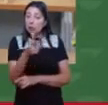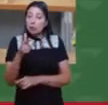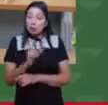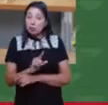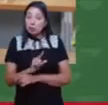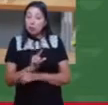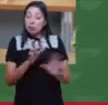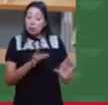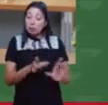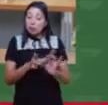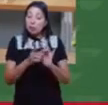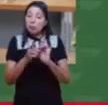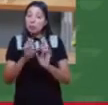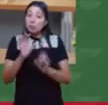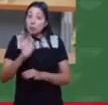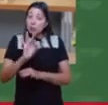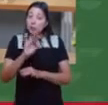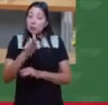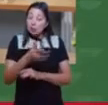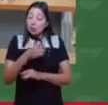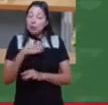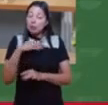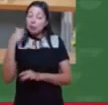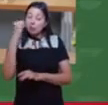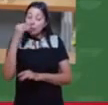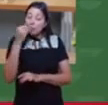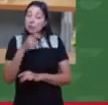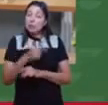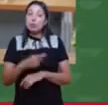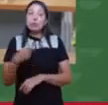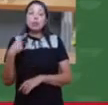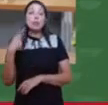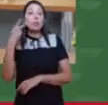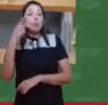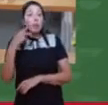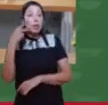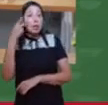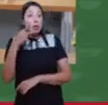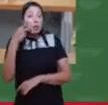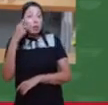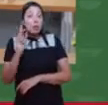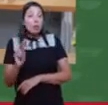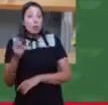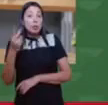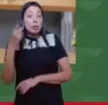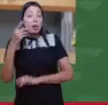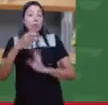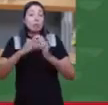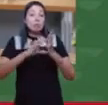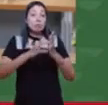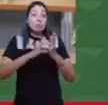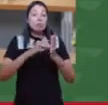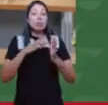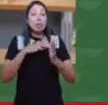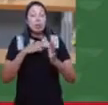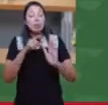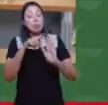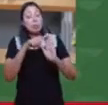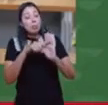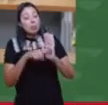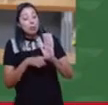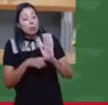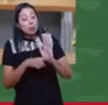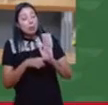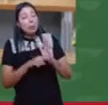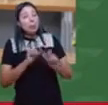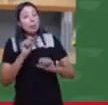mais coligação nas proporcionais, como teve na experiência dos vereadores, para exatamente valorizar os partidos, né, para que tenha um programa,